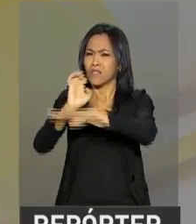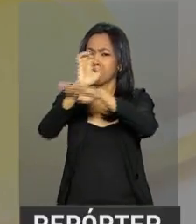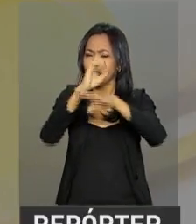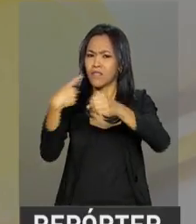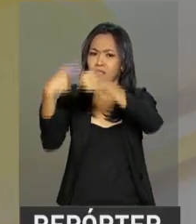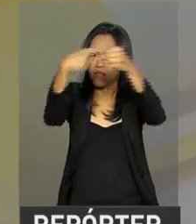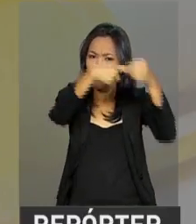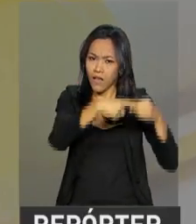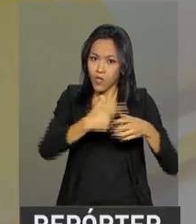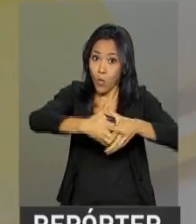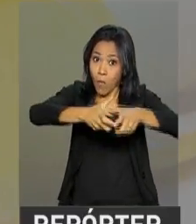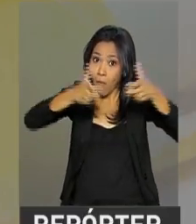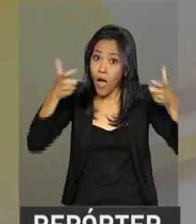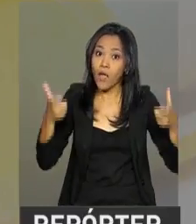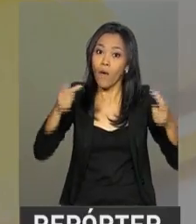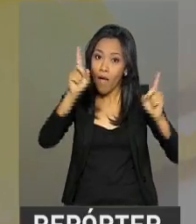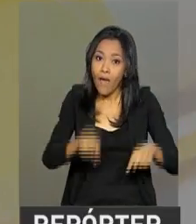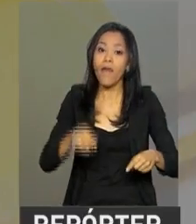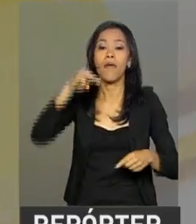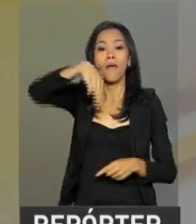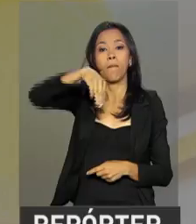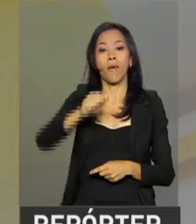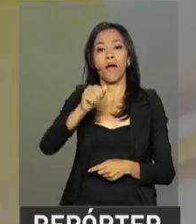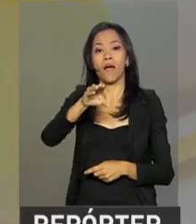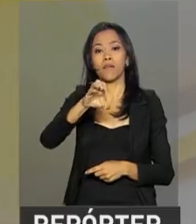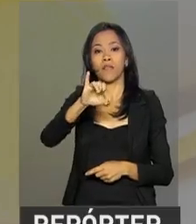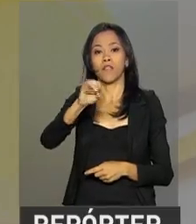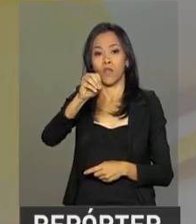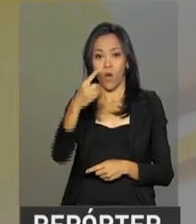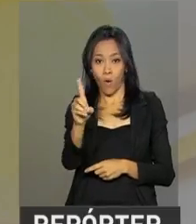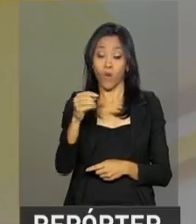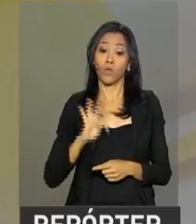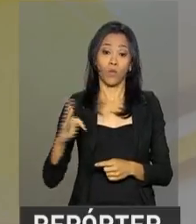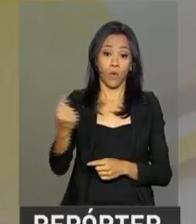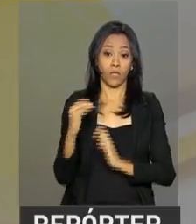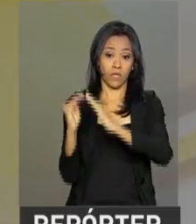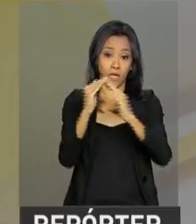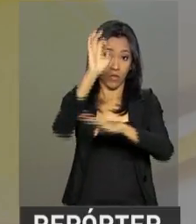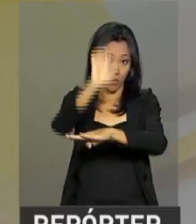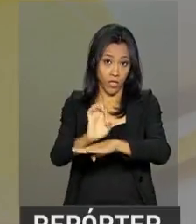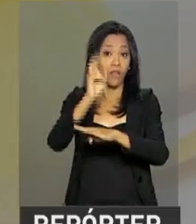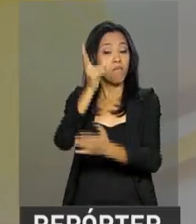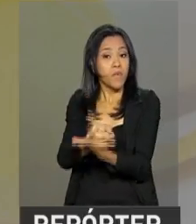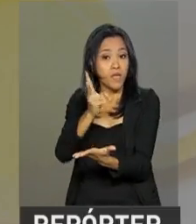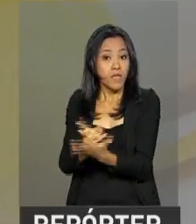nesta fase do programa e maceió todas as casas no estado serão entregues em um mesmo residencial